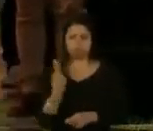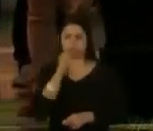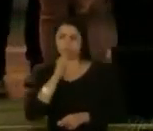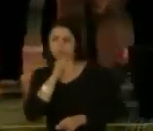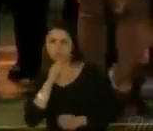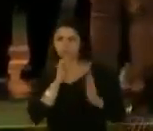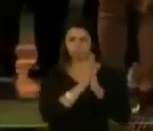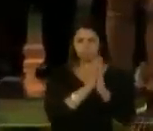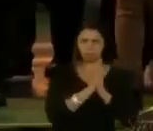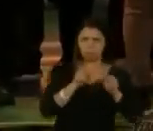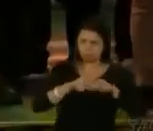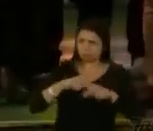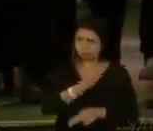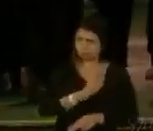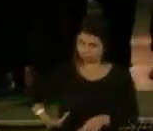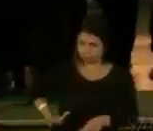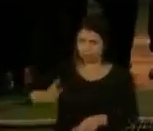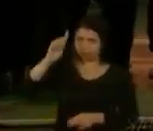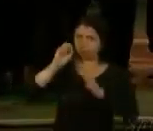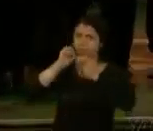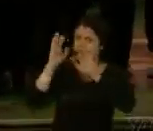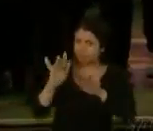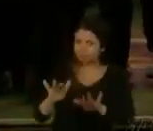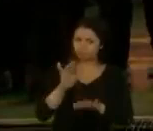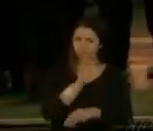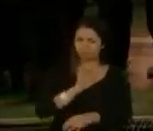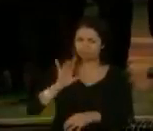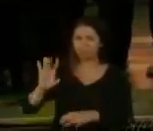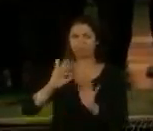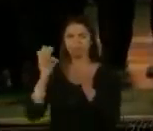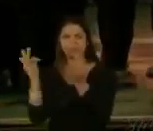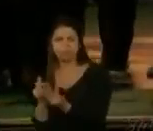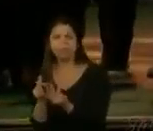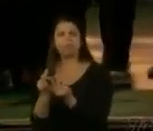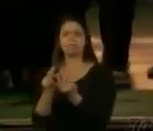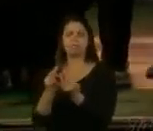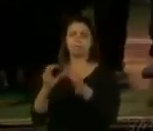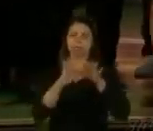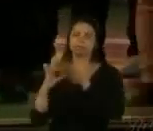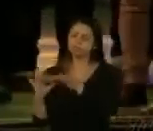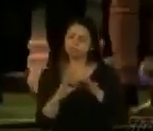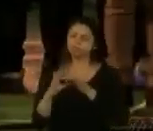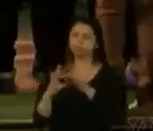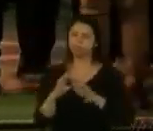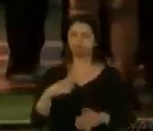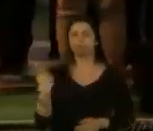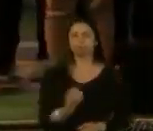que Deus os abençoe. Cada família que tem estado nessa aliança conosco.